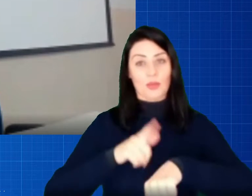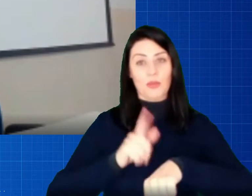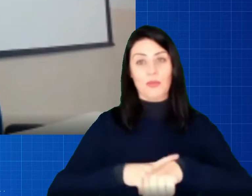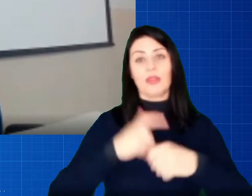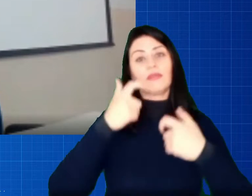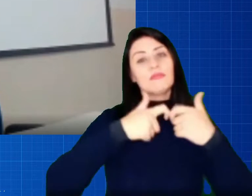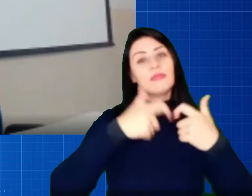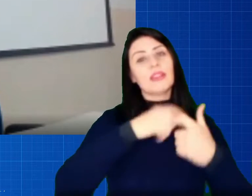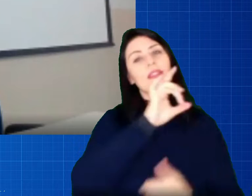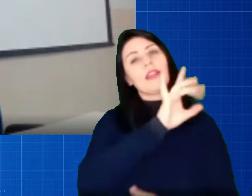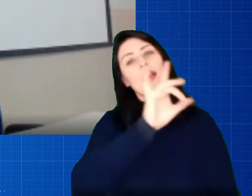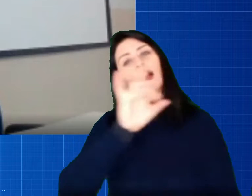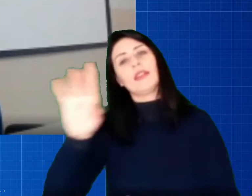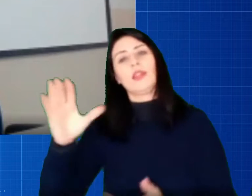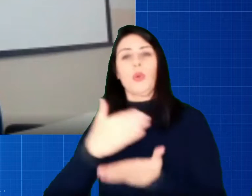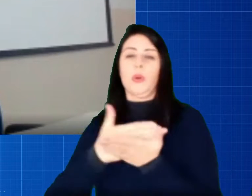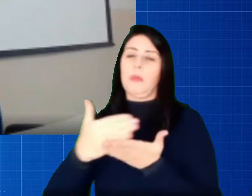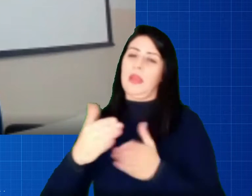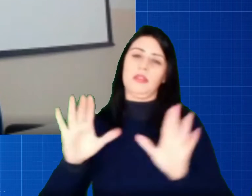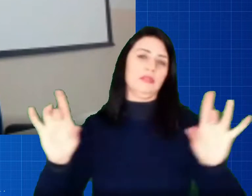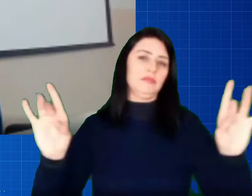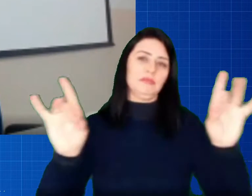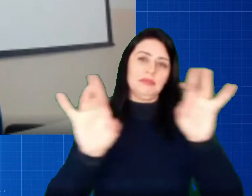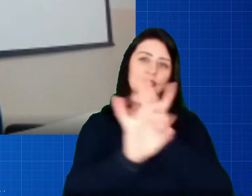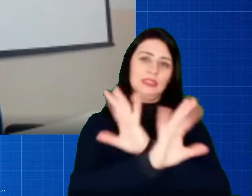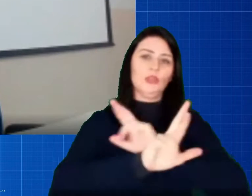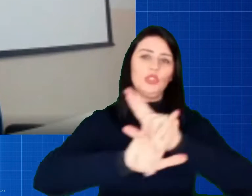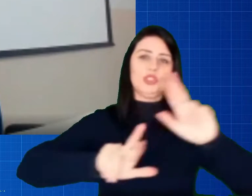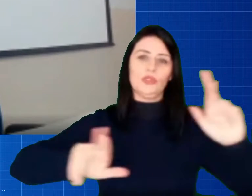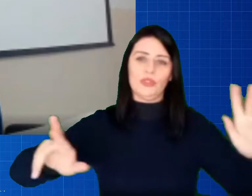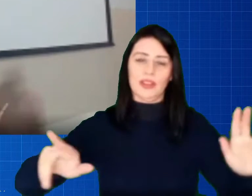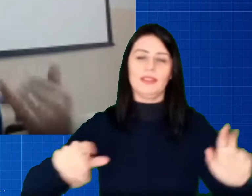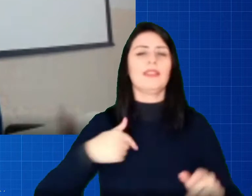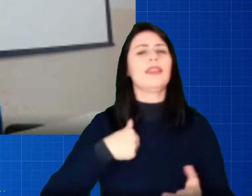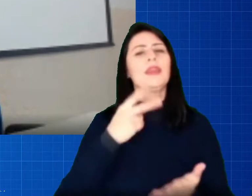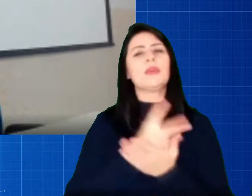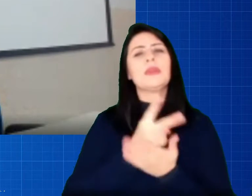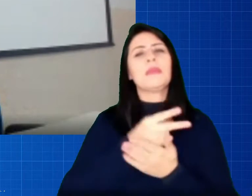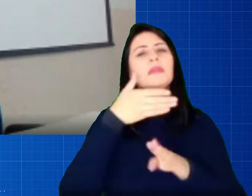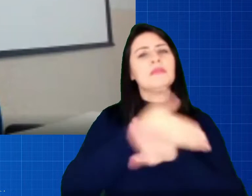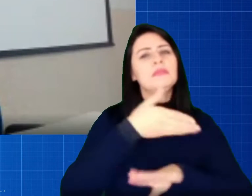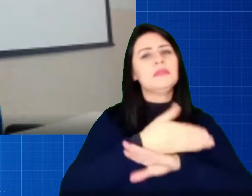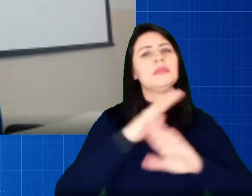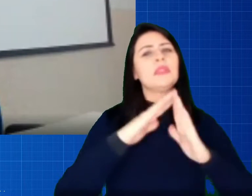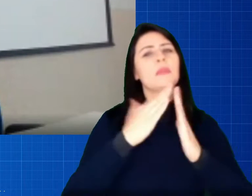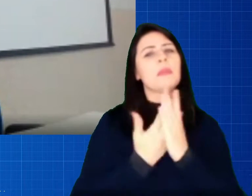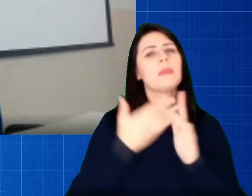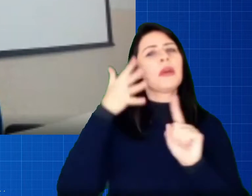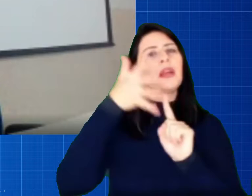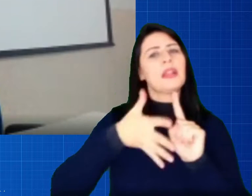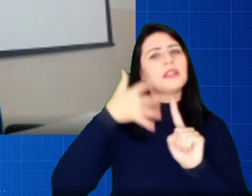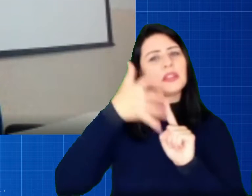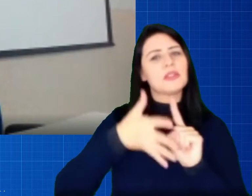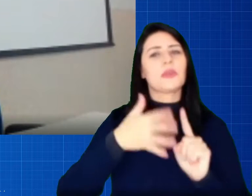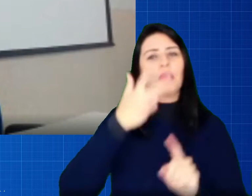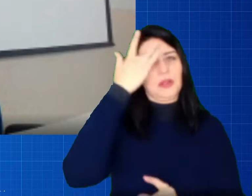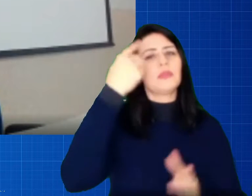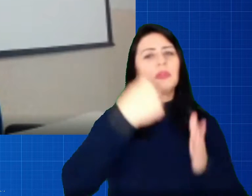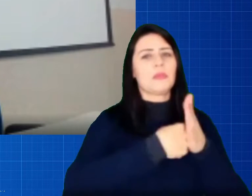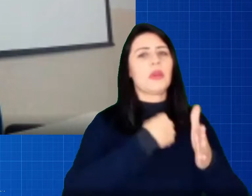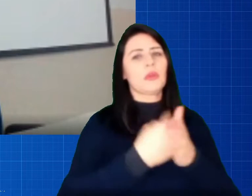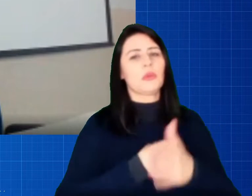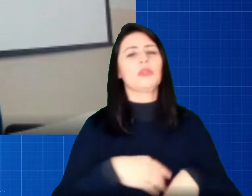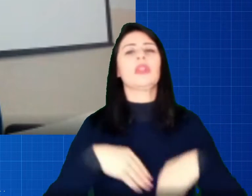de iniciar, cada um tem seu momento, né? Eu sempre fazia palestra nas escolas, perguntava, quando que eu começo a ter